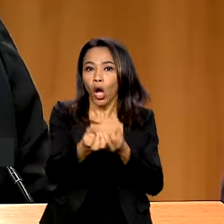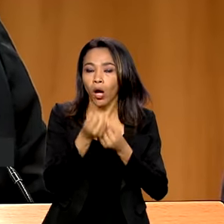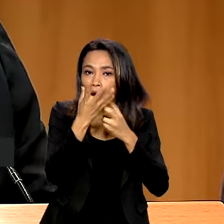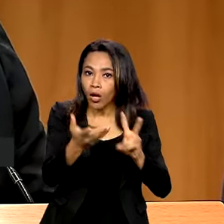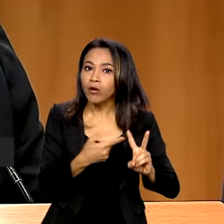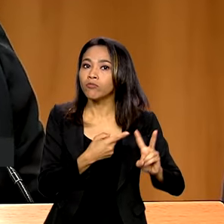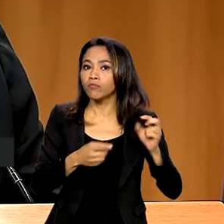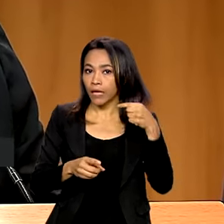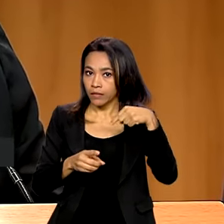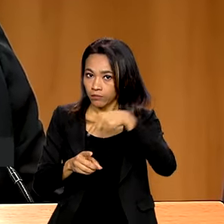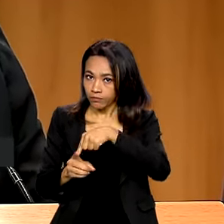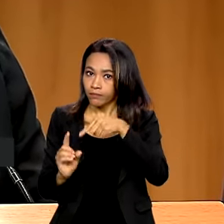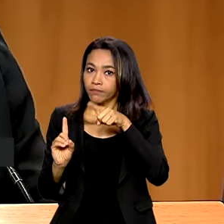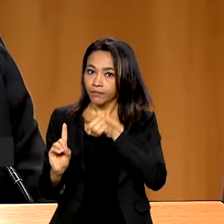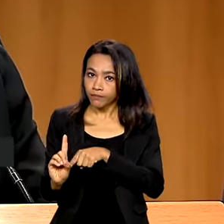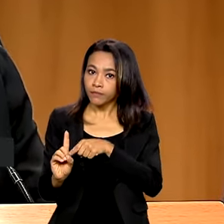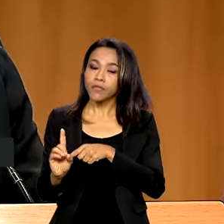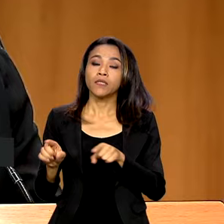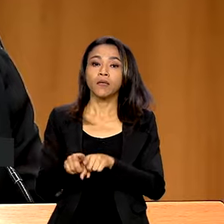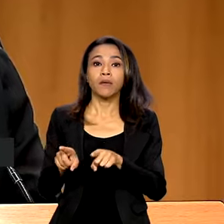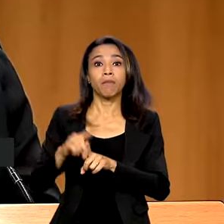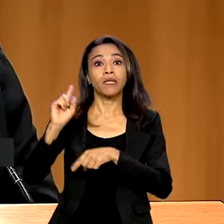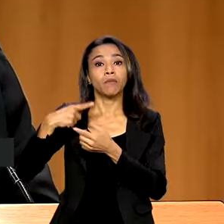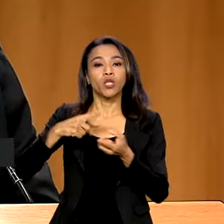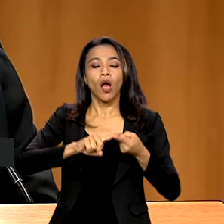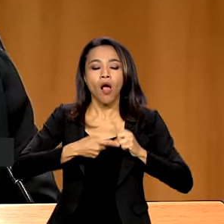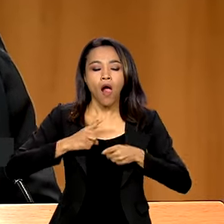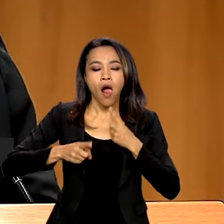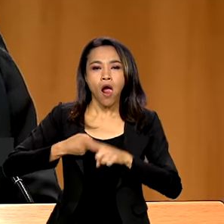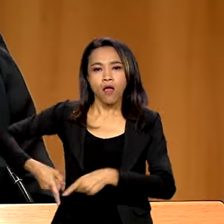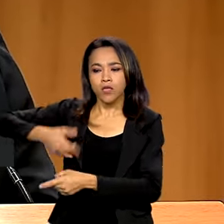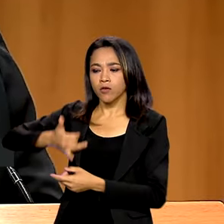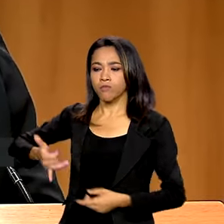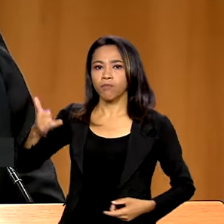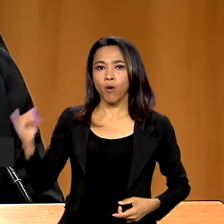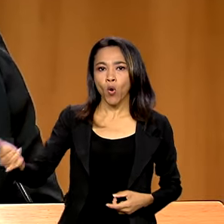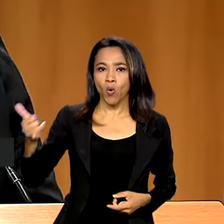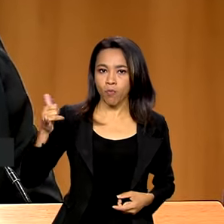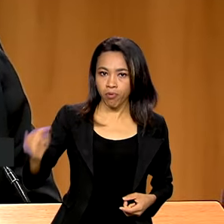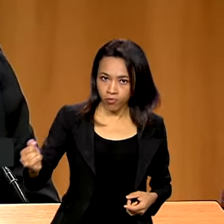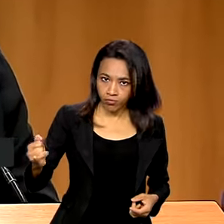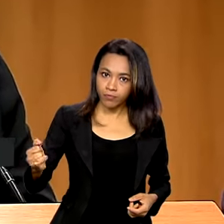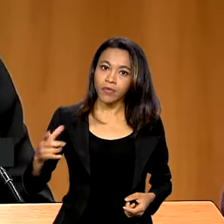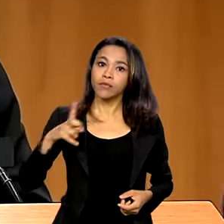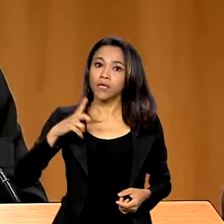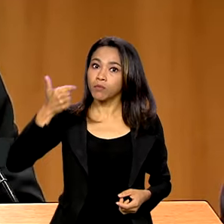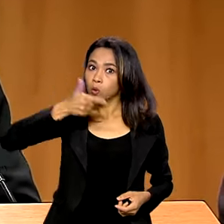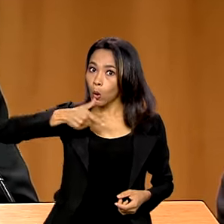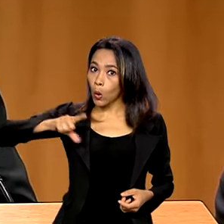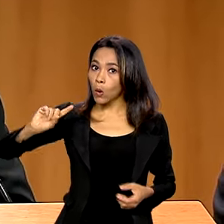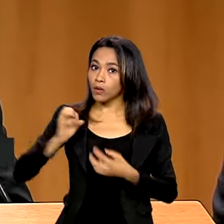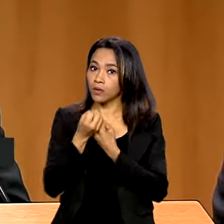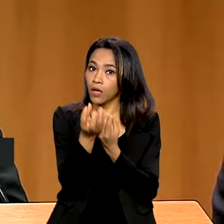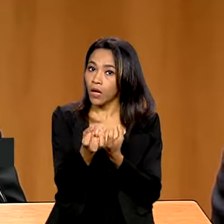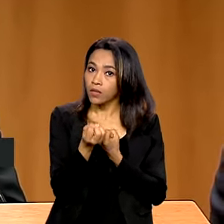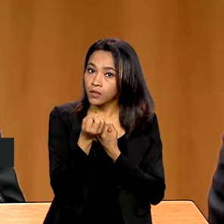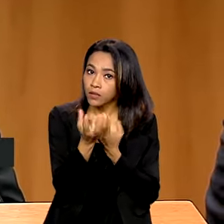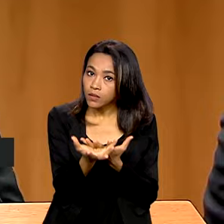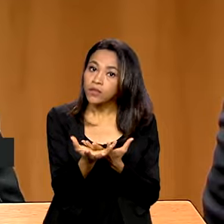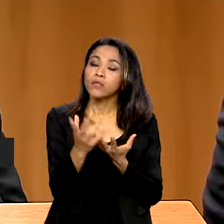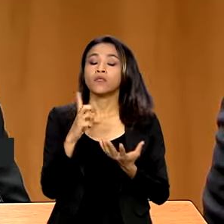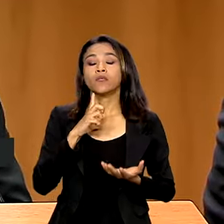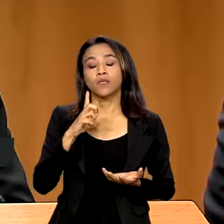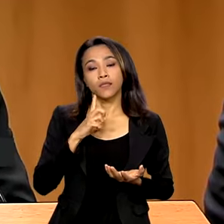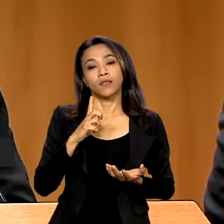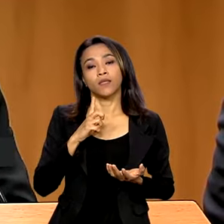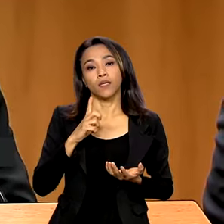à execução do crime. Nós temos outros aspectos que constam